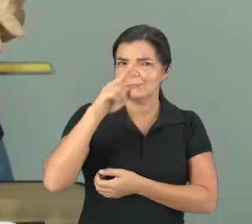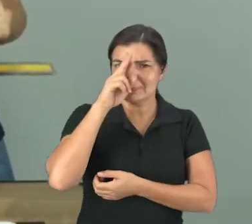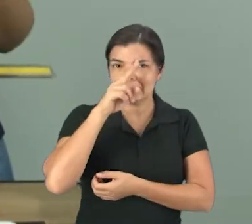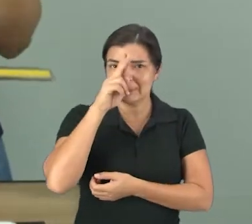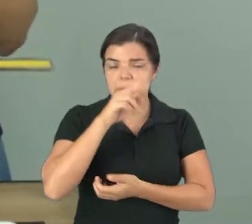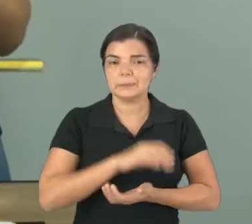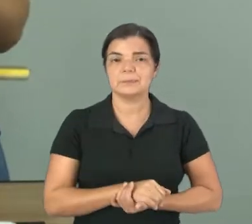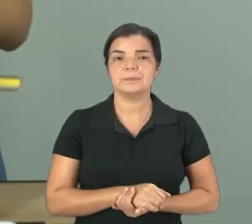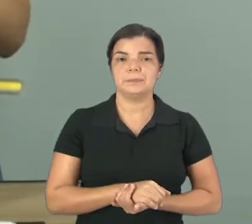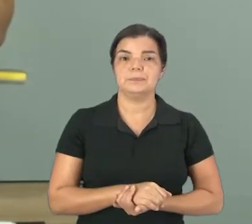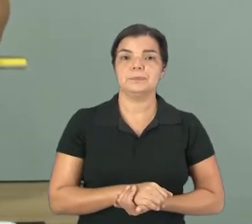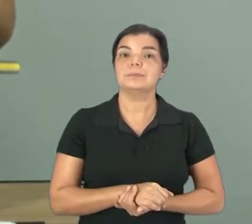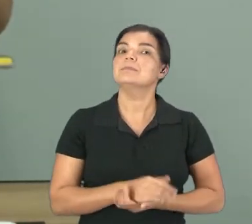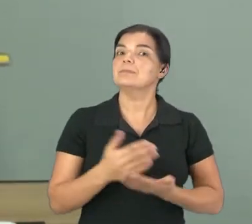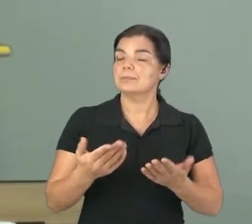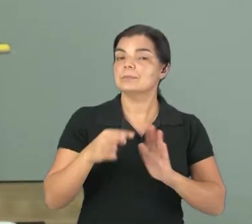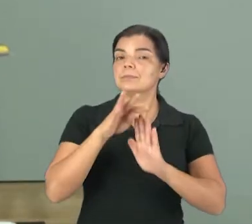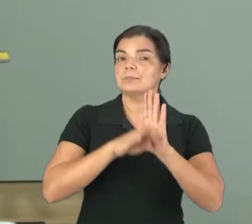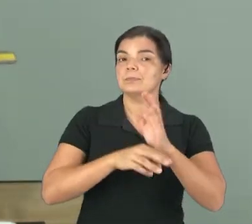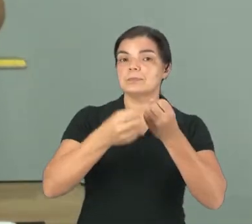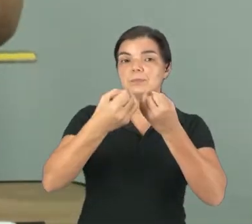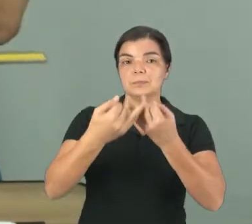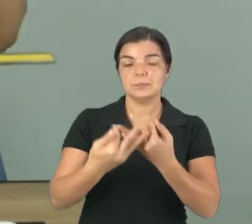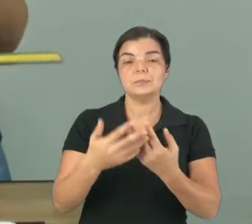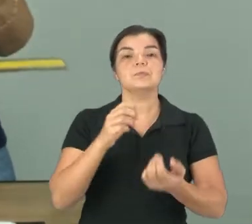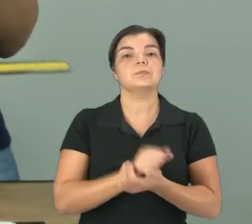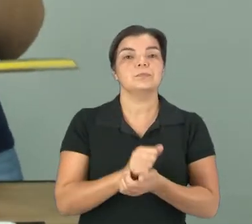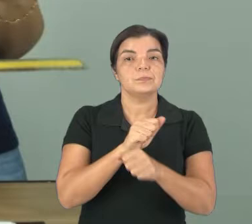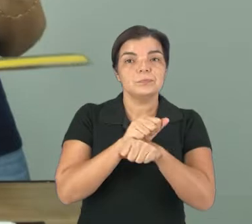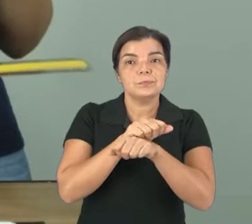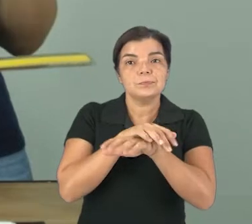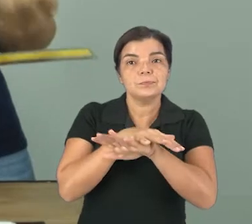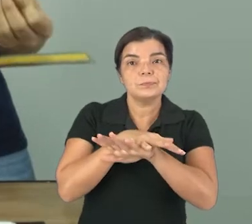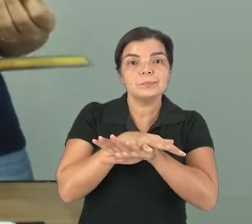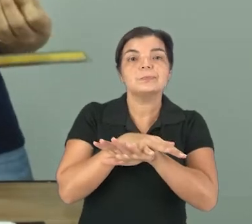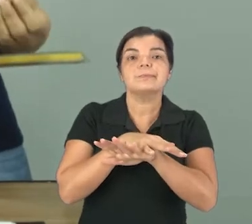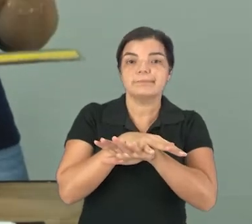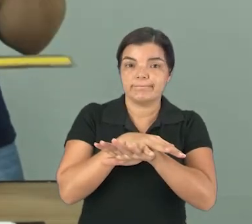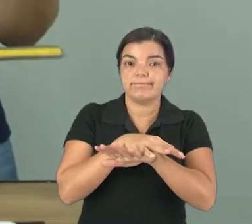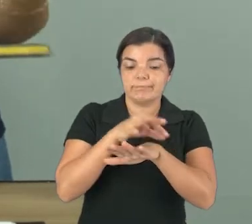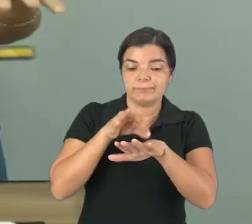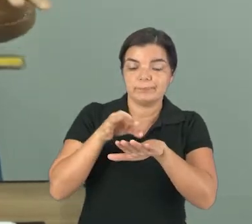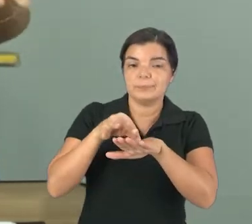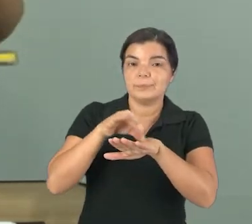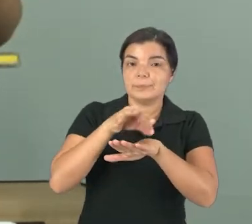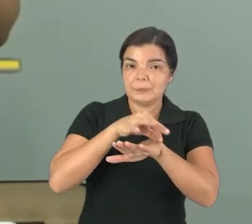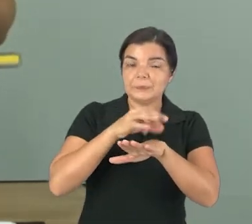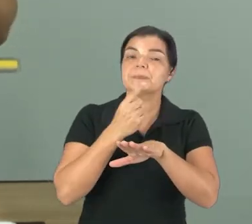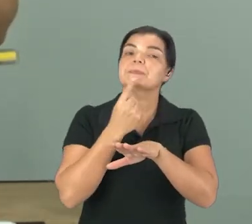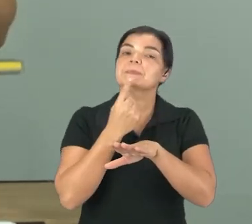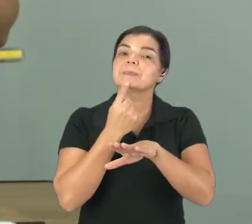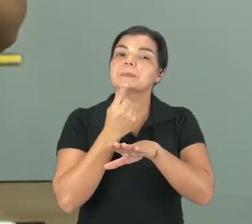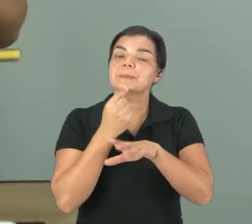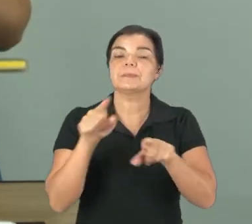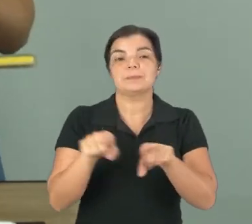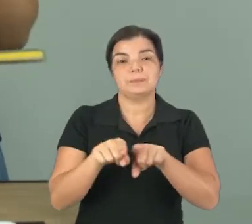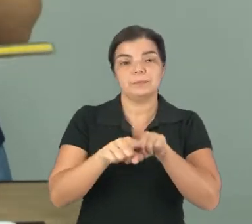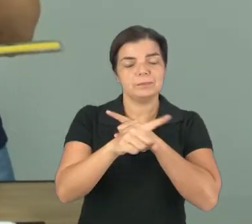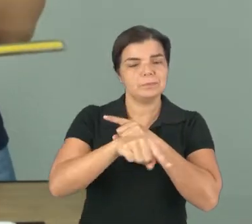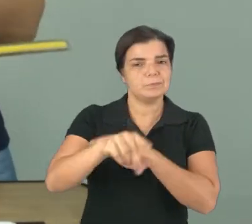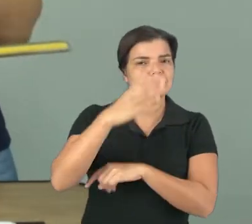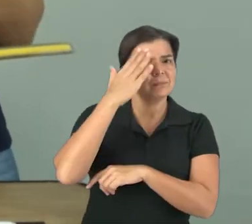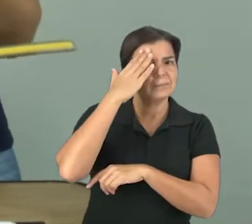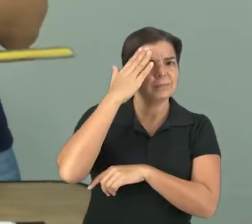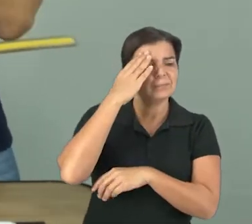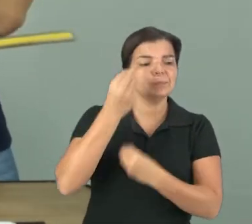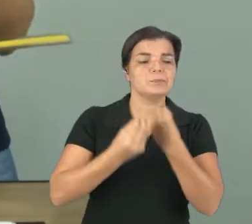lembram? E esse texto ele vai falar sobre a joaninha, não é verdade? Mas você conseguiu compreender